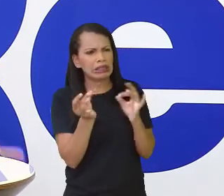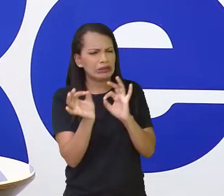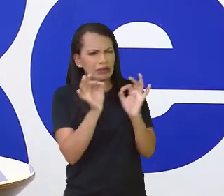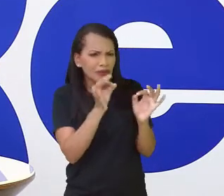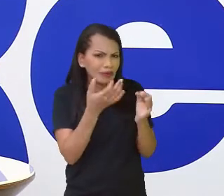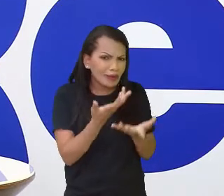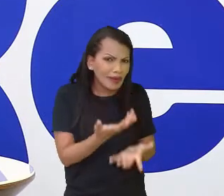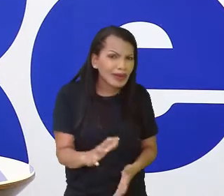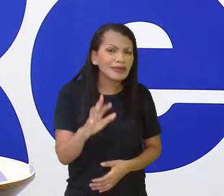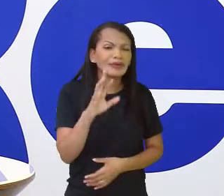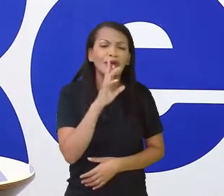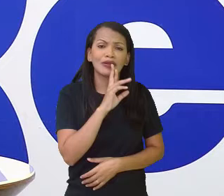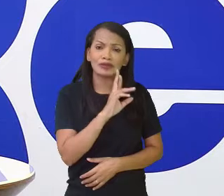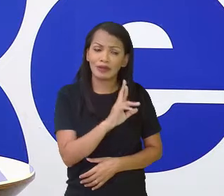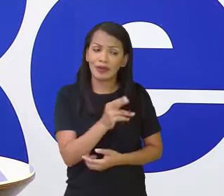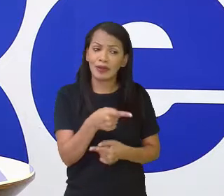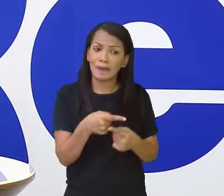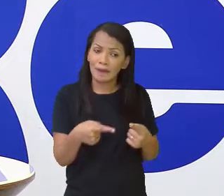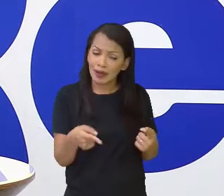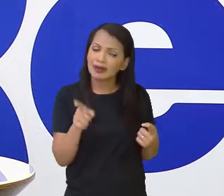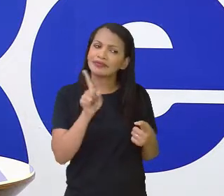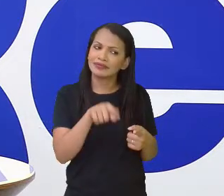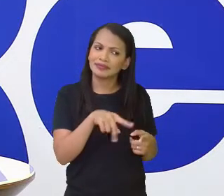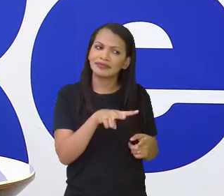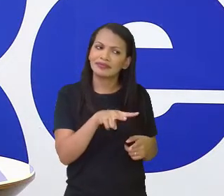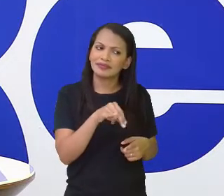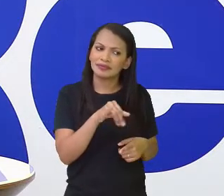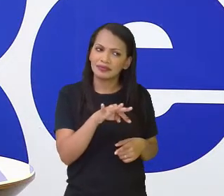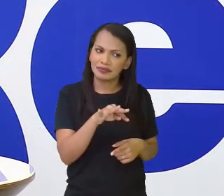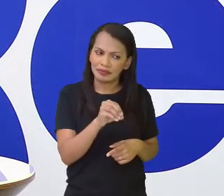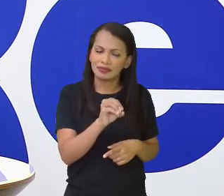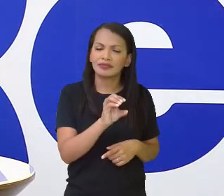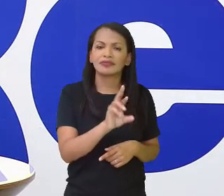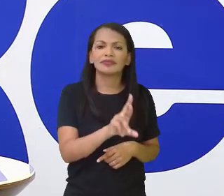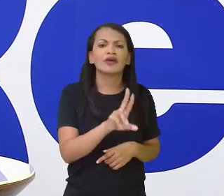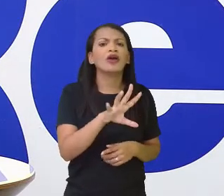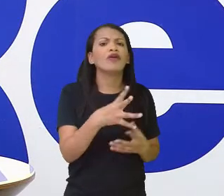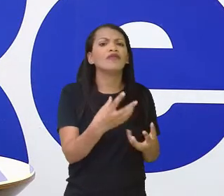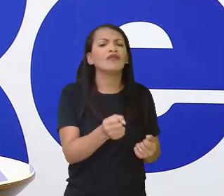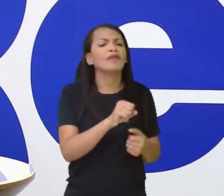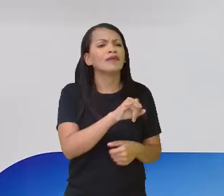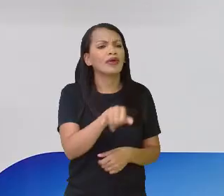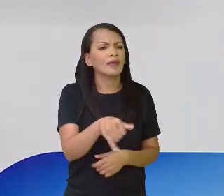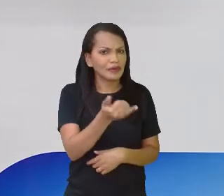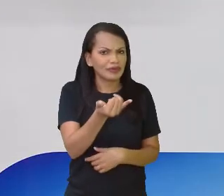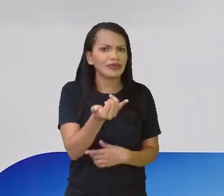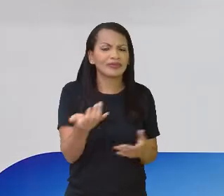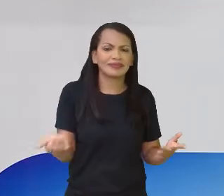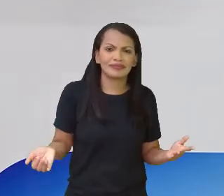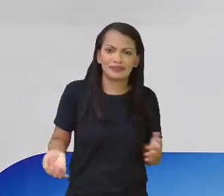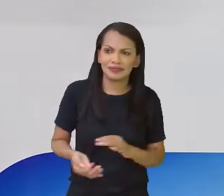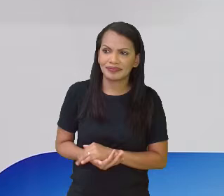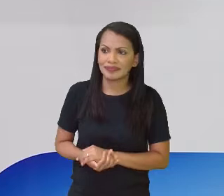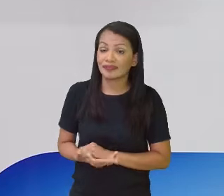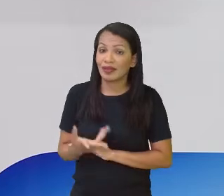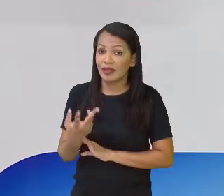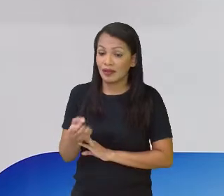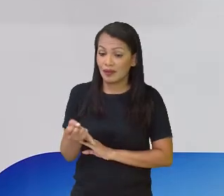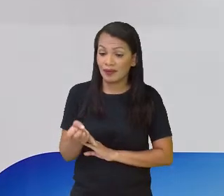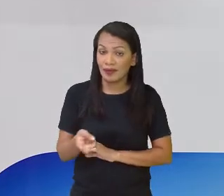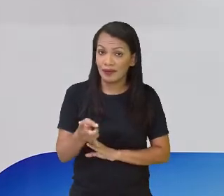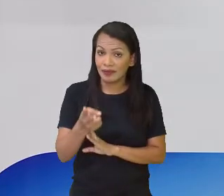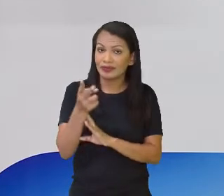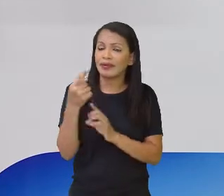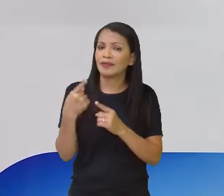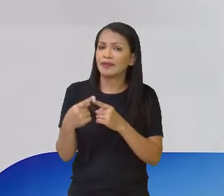aqui, mas... né, Vitor? Mas vamos aproveitar. Continua. Ó, vamos seguindo. E o